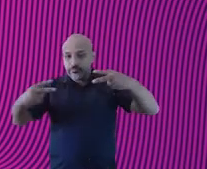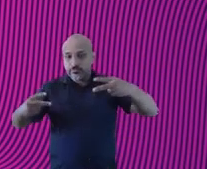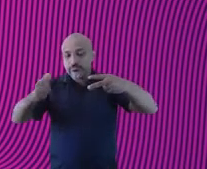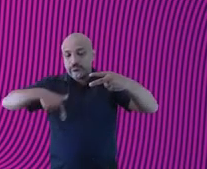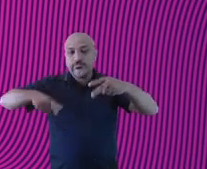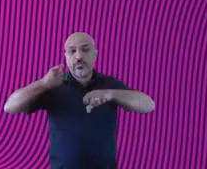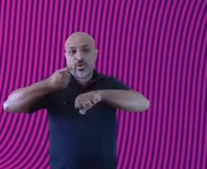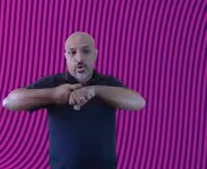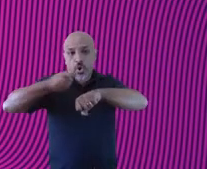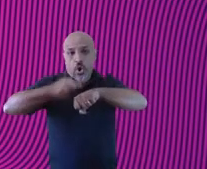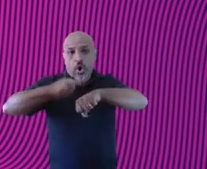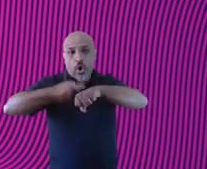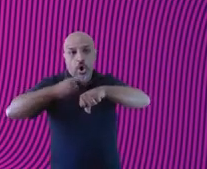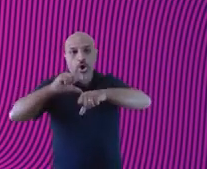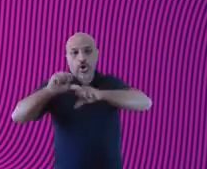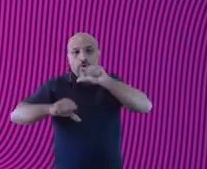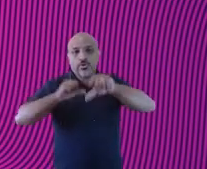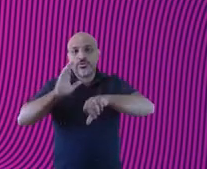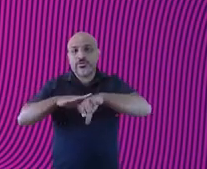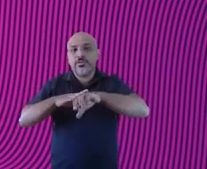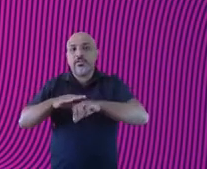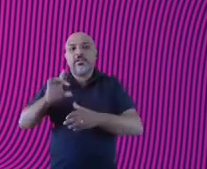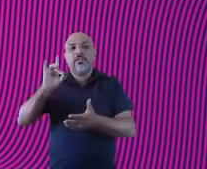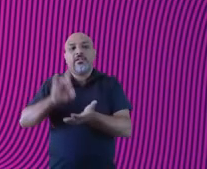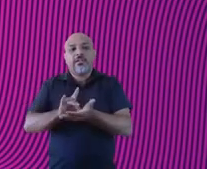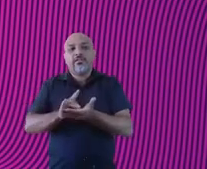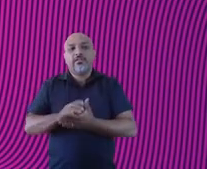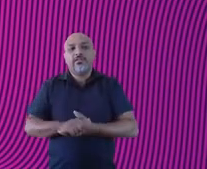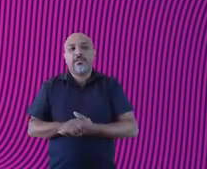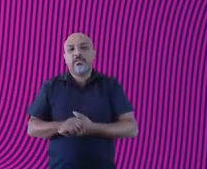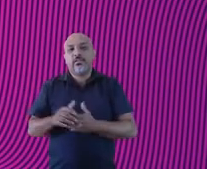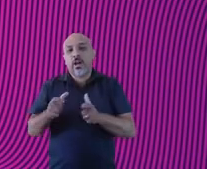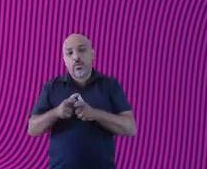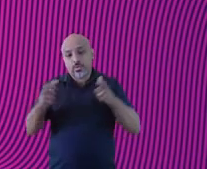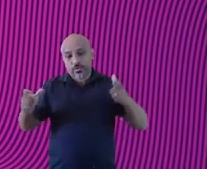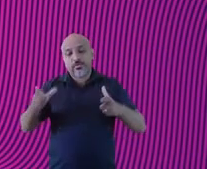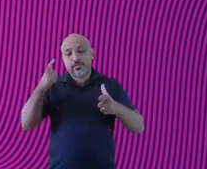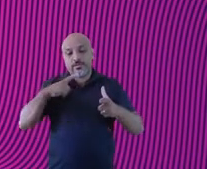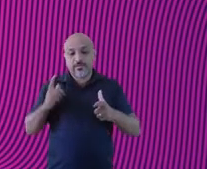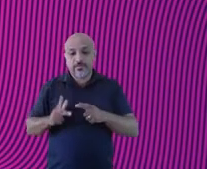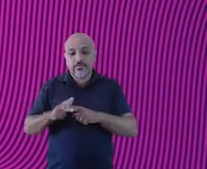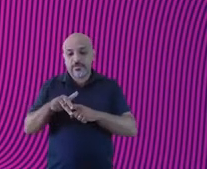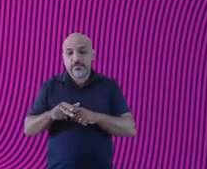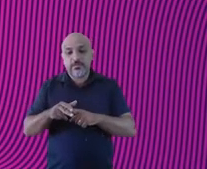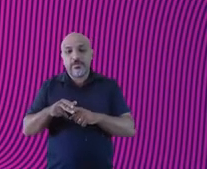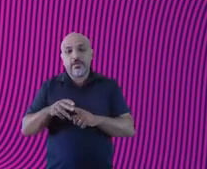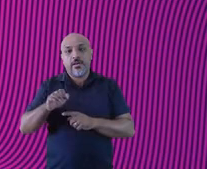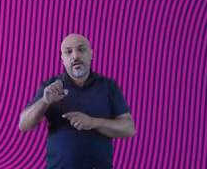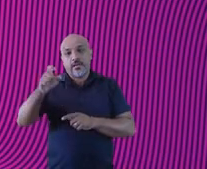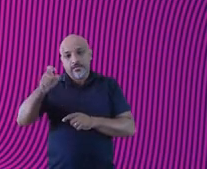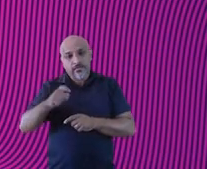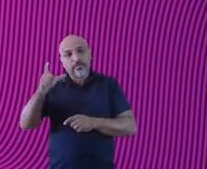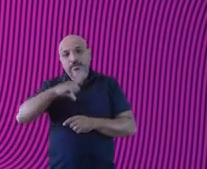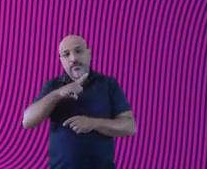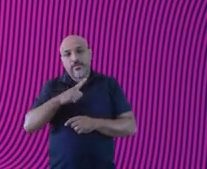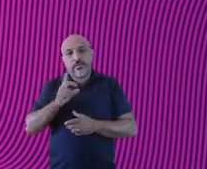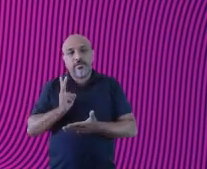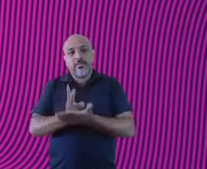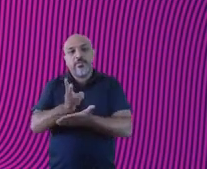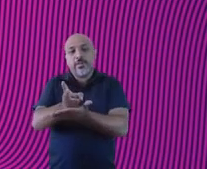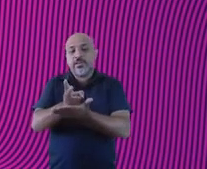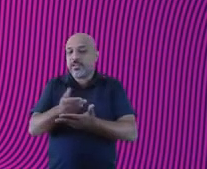óssea, com melfalana, quimioterapia em alta dose, com resgate de célula tronco hematopoética, e que se mantém